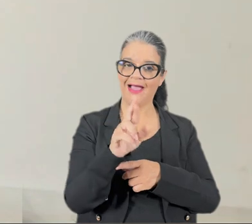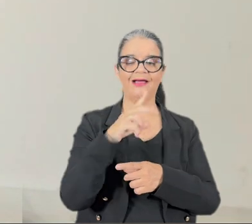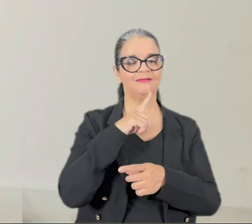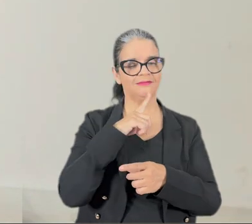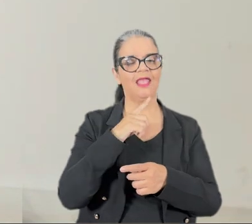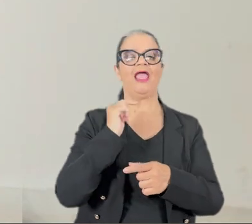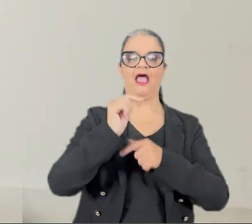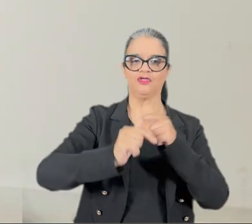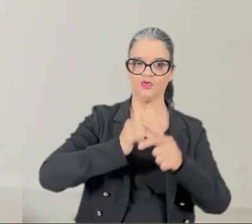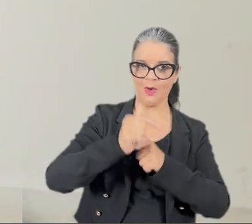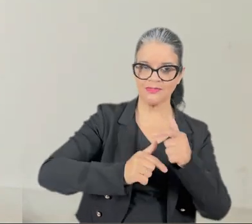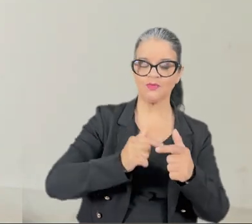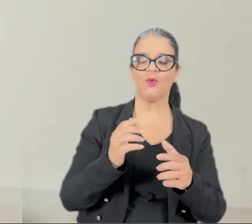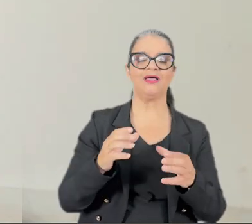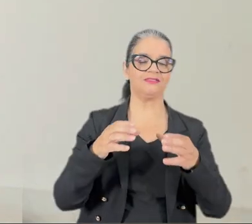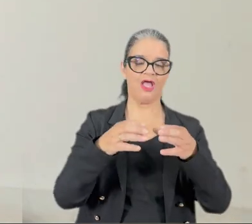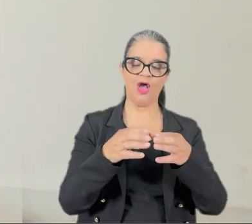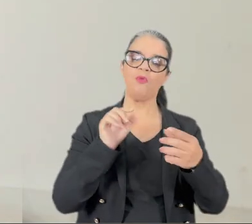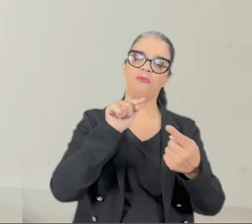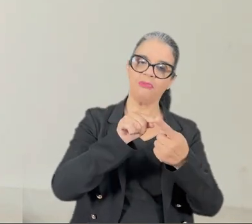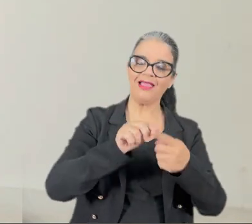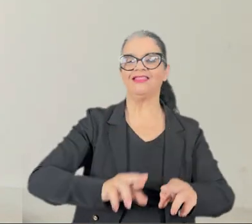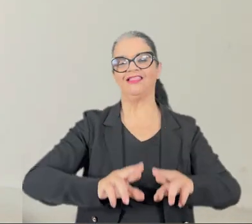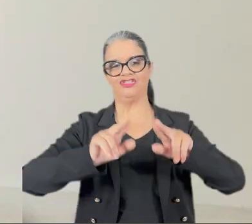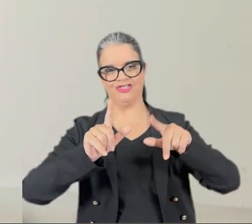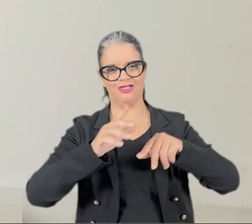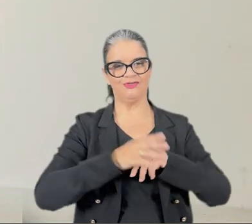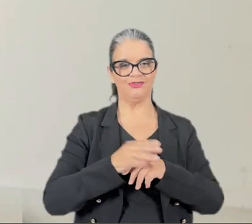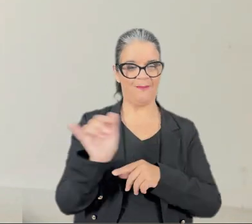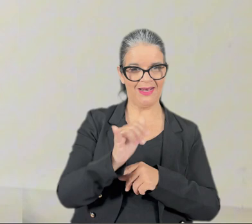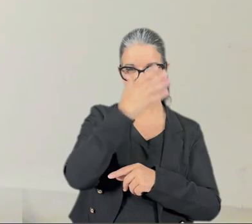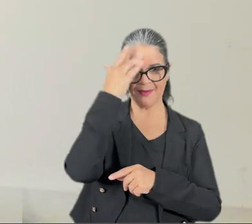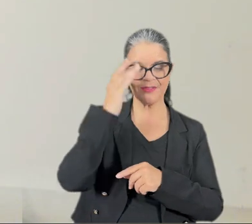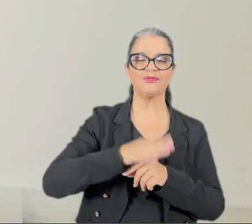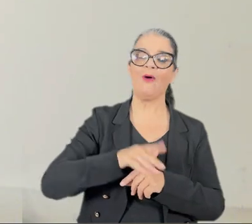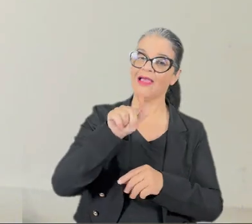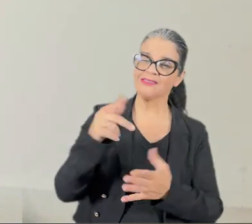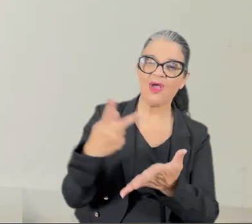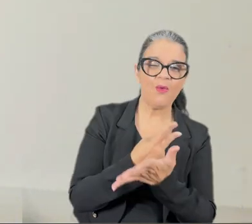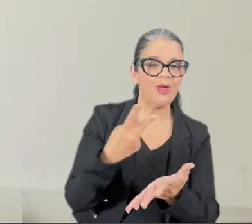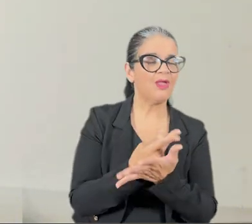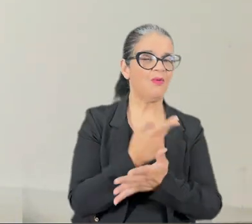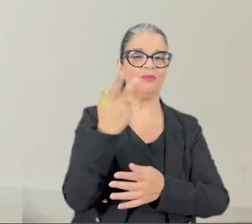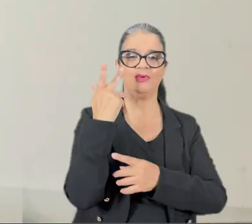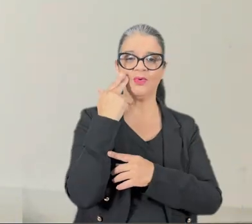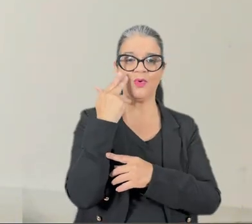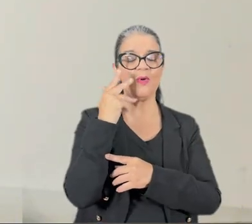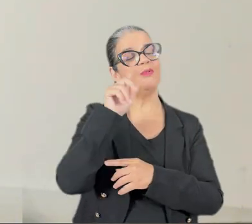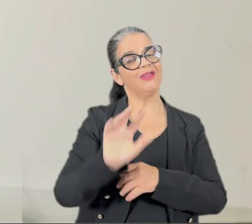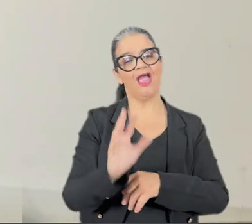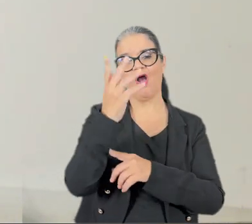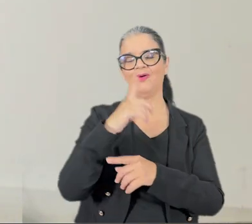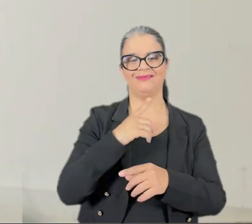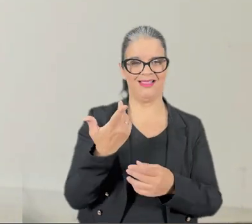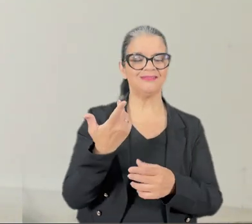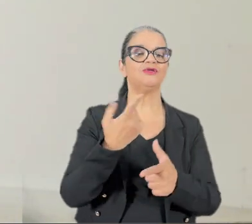tenham sua atuação em corpos distintos. Beleza, pessoal? Esse é um erro muito comum que